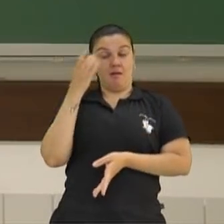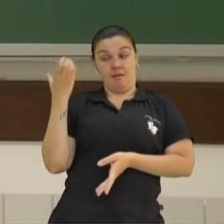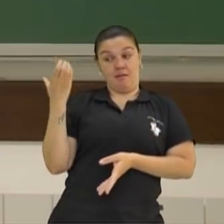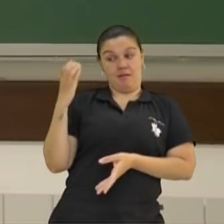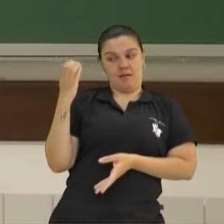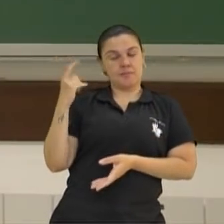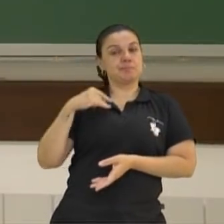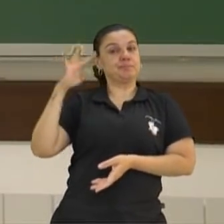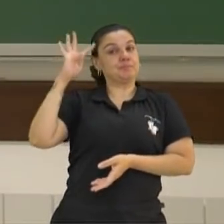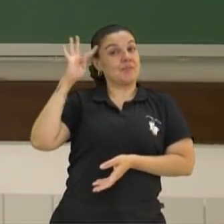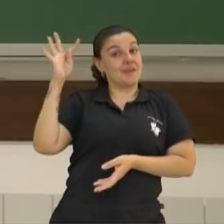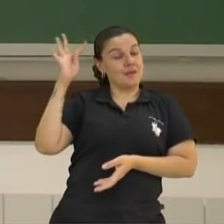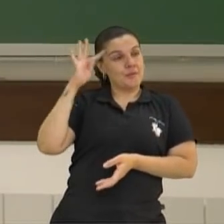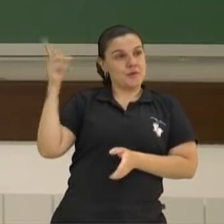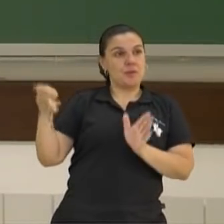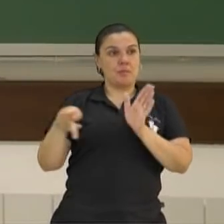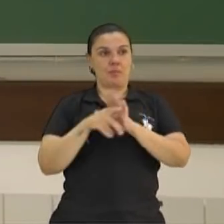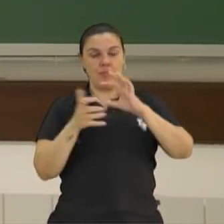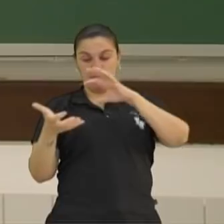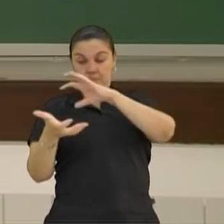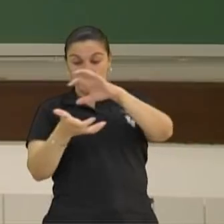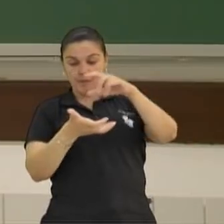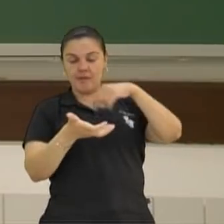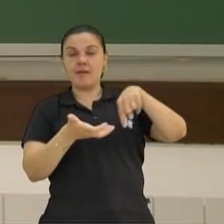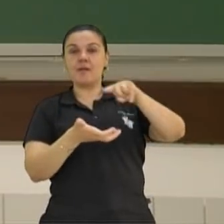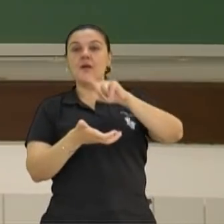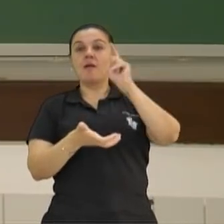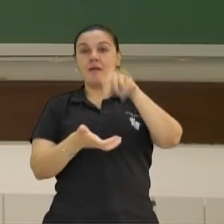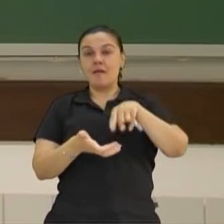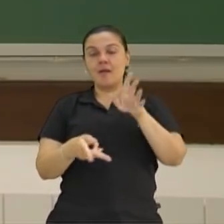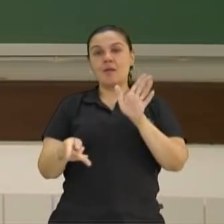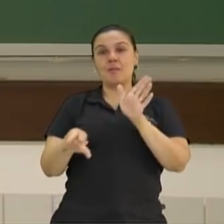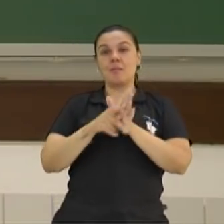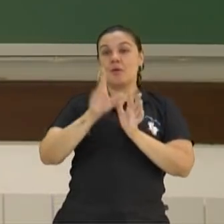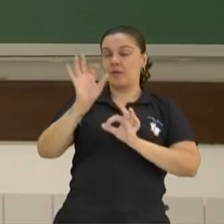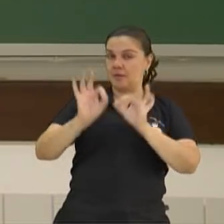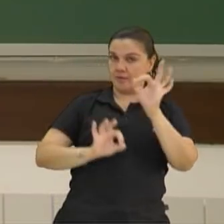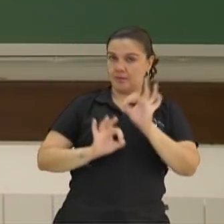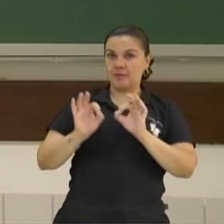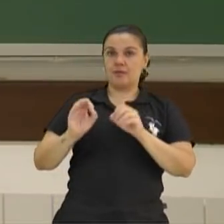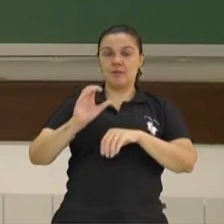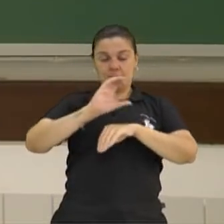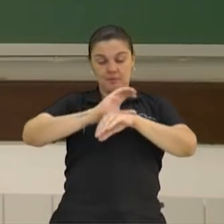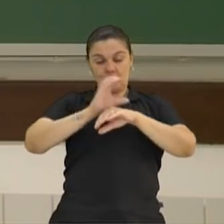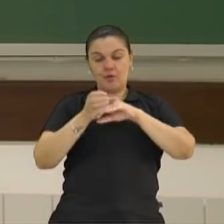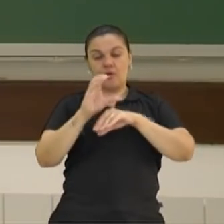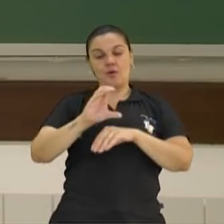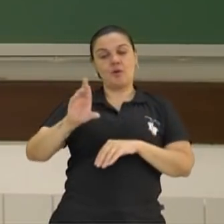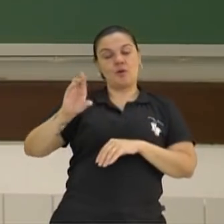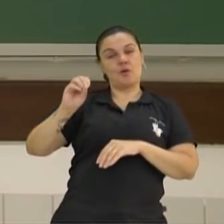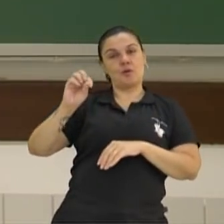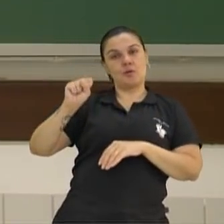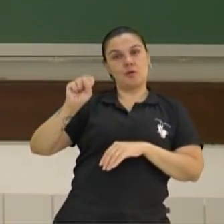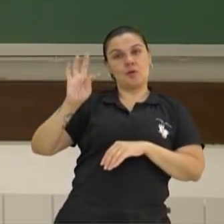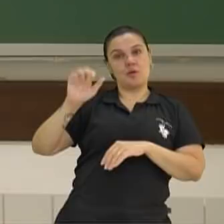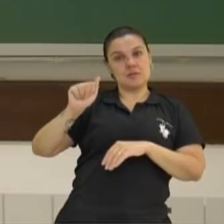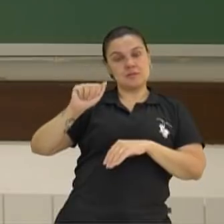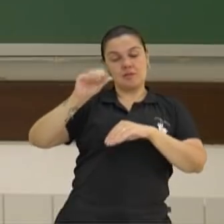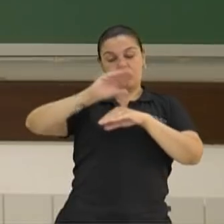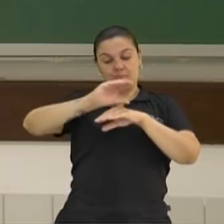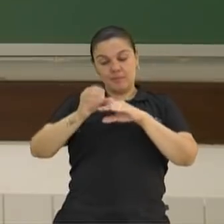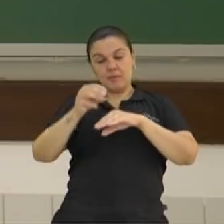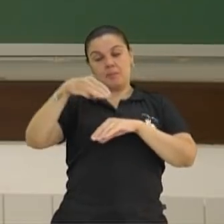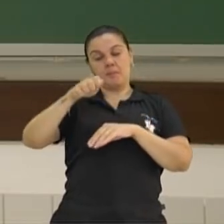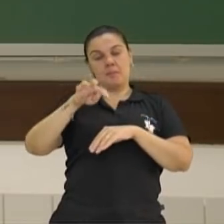a deduzir que a estrutura interna do planeta seja organizada em crosta, manto e núcleo, e que para o interior do planeta